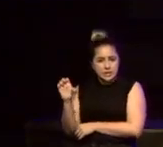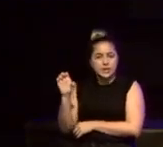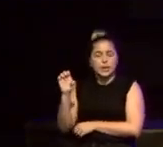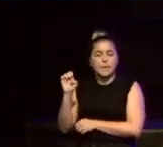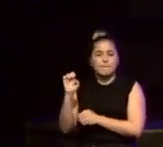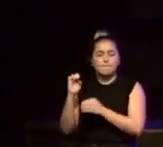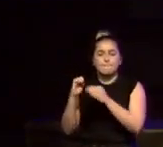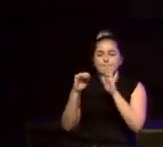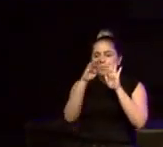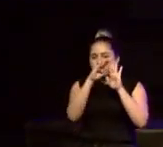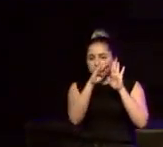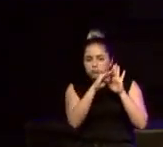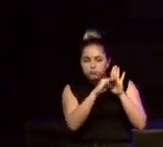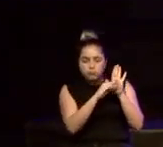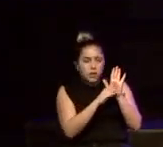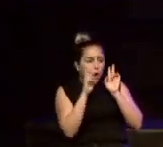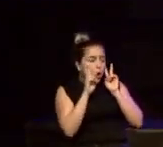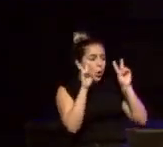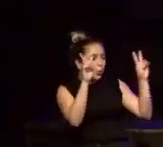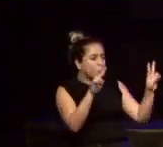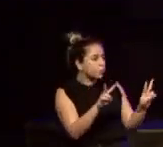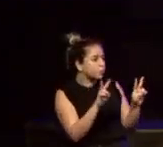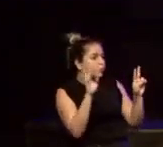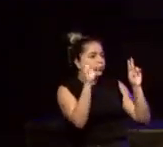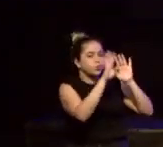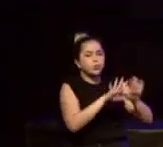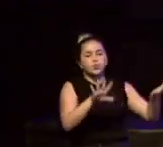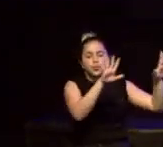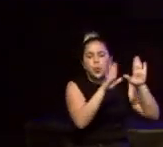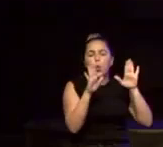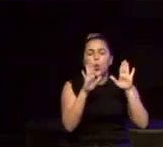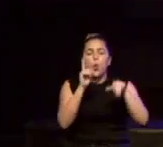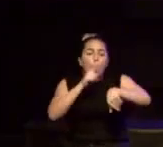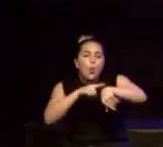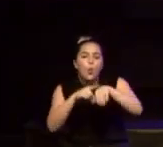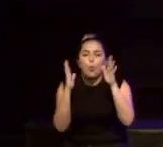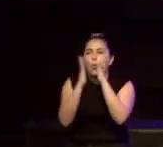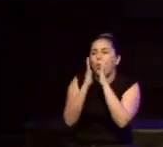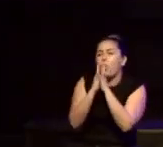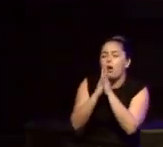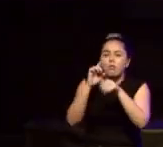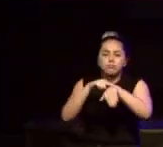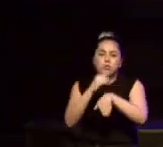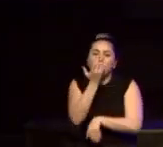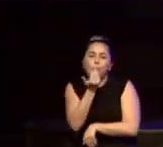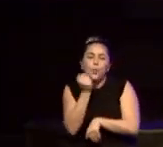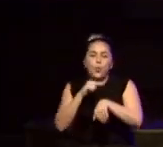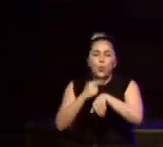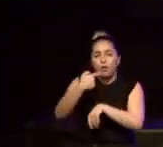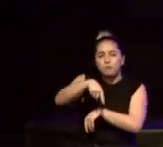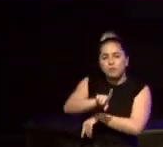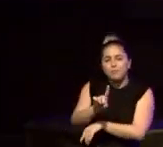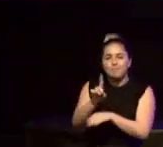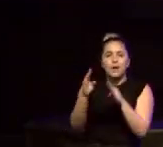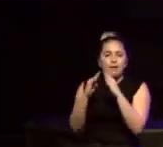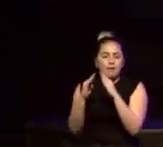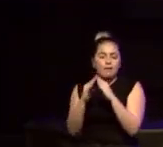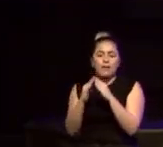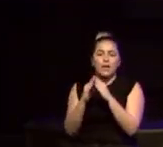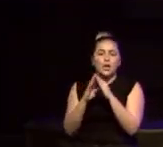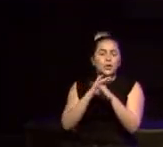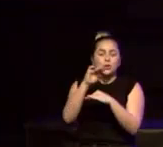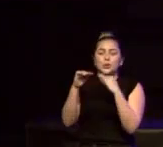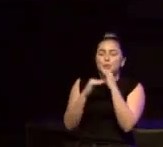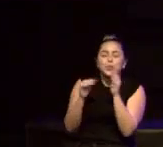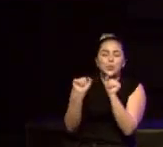rotina visual para o João saber a hora da oração, a hora do lanchinho, a hora de ir embora. Eles fizeram de tudo para o nosso João ficar